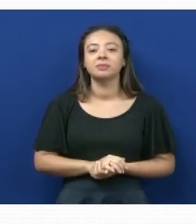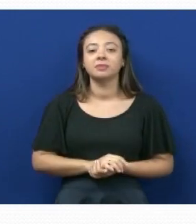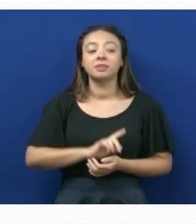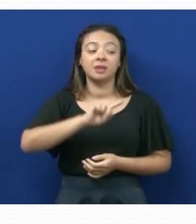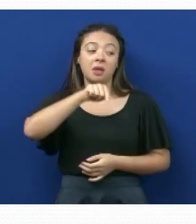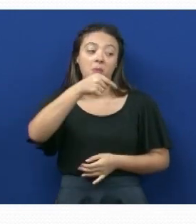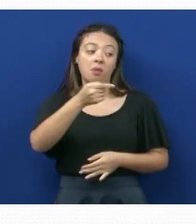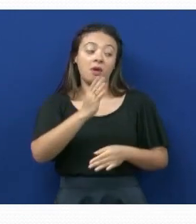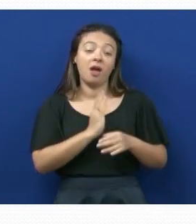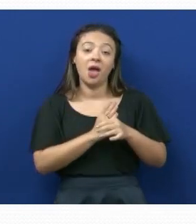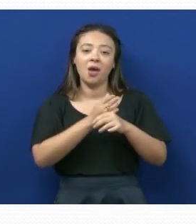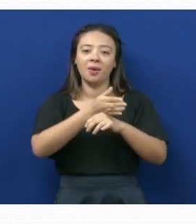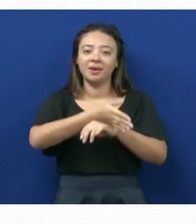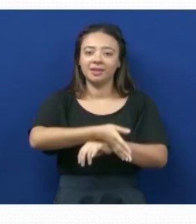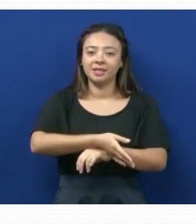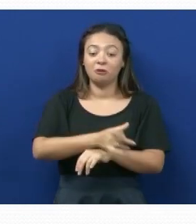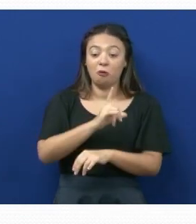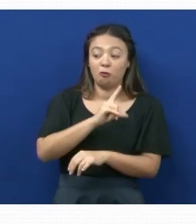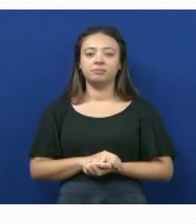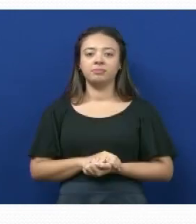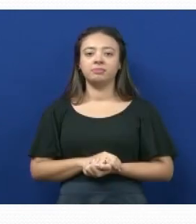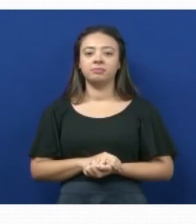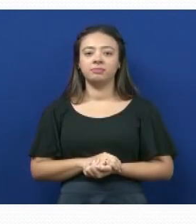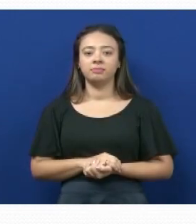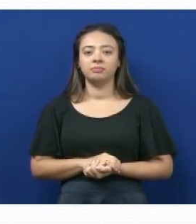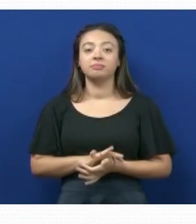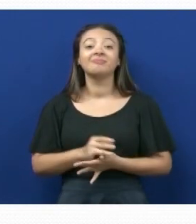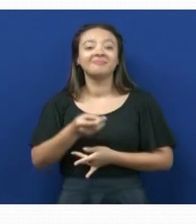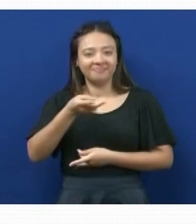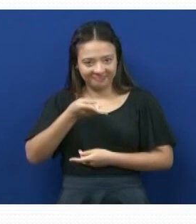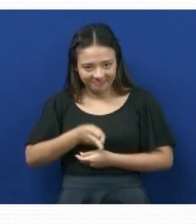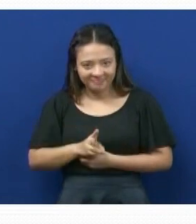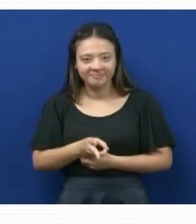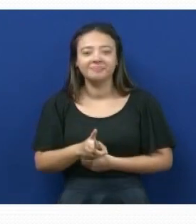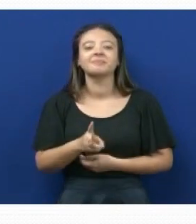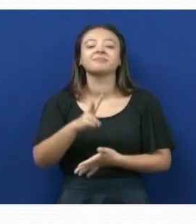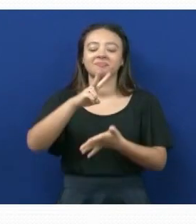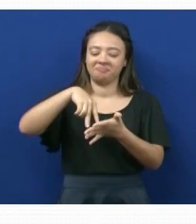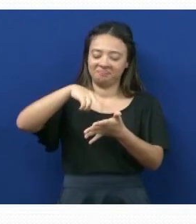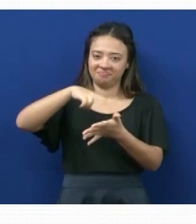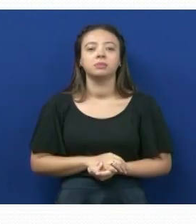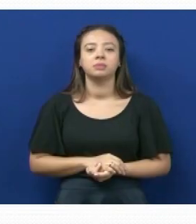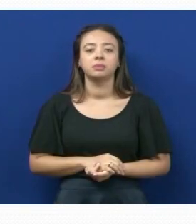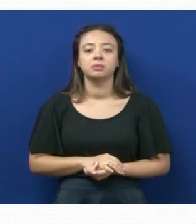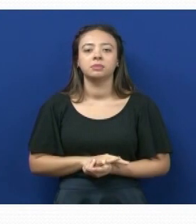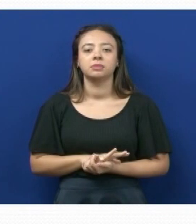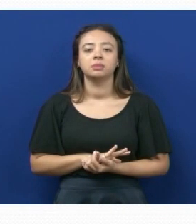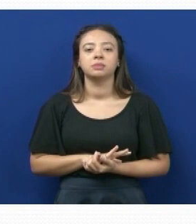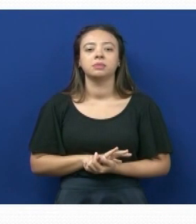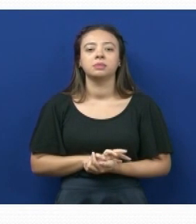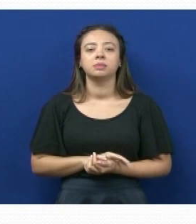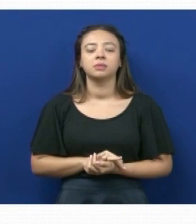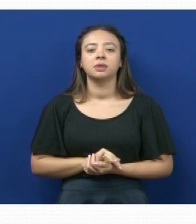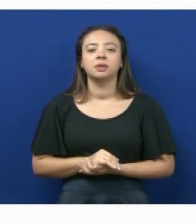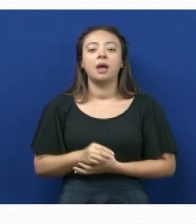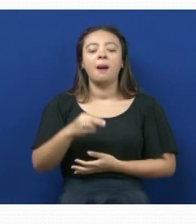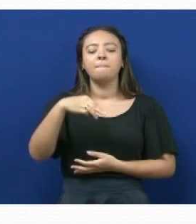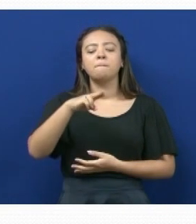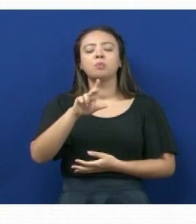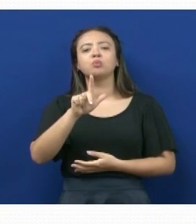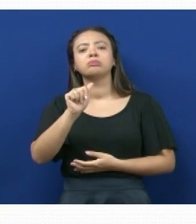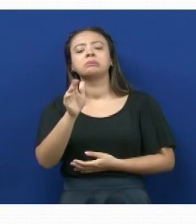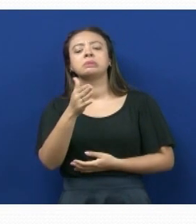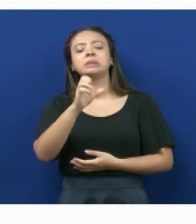dentro, mode não ver mais as tranqueiras. Continuando a leitura no próximo slide. E mula sem